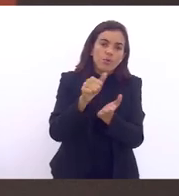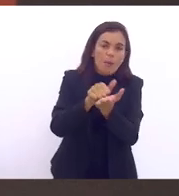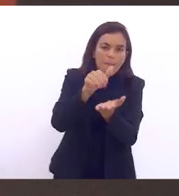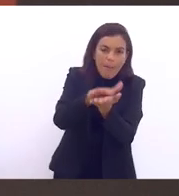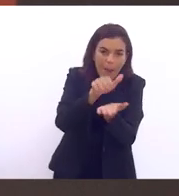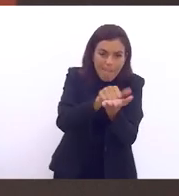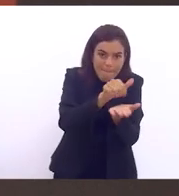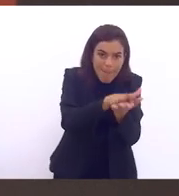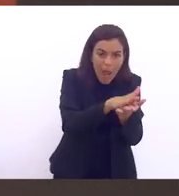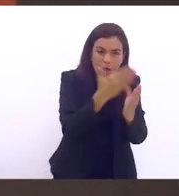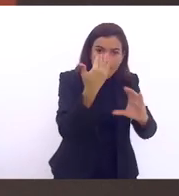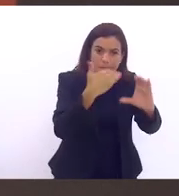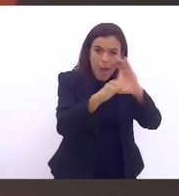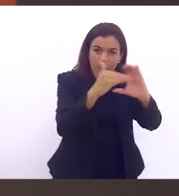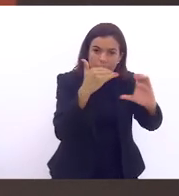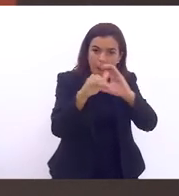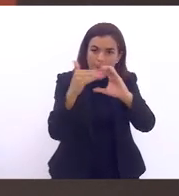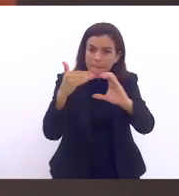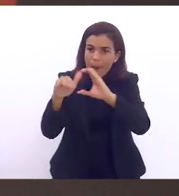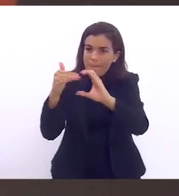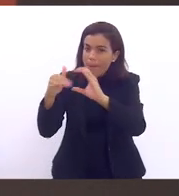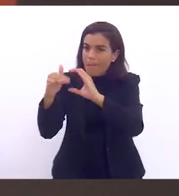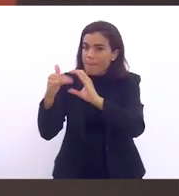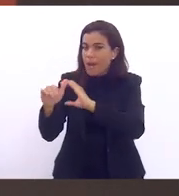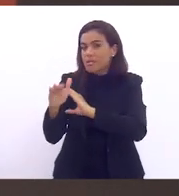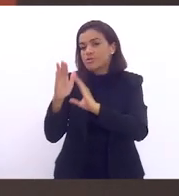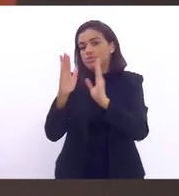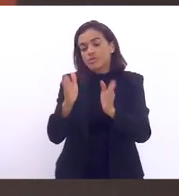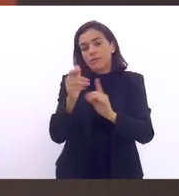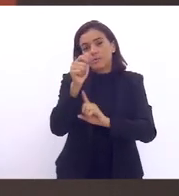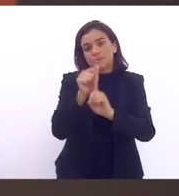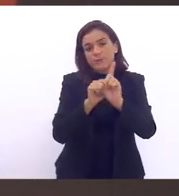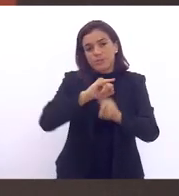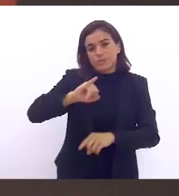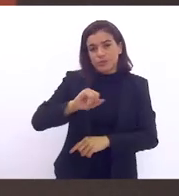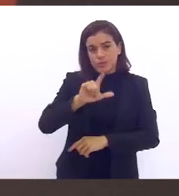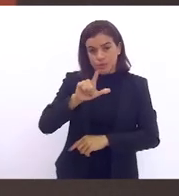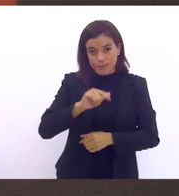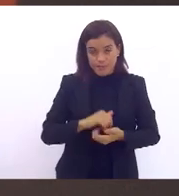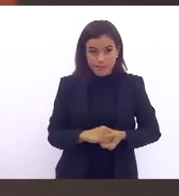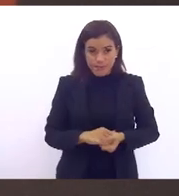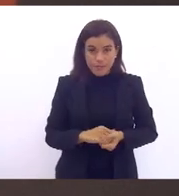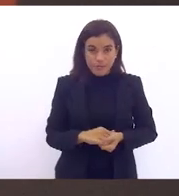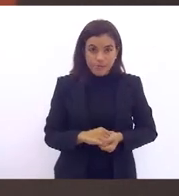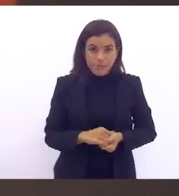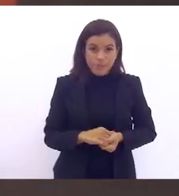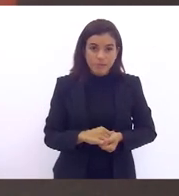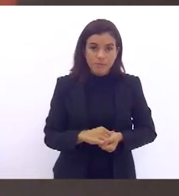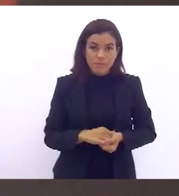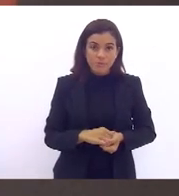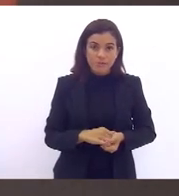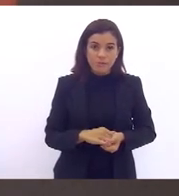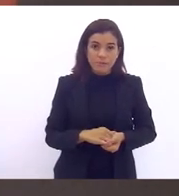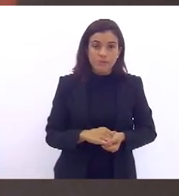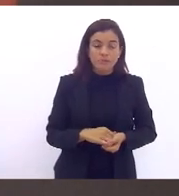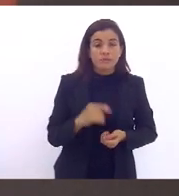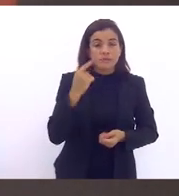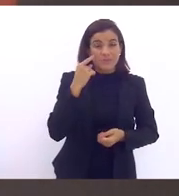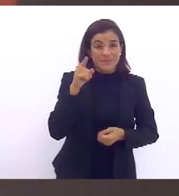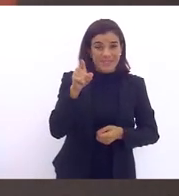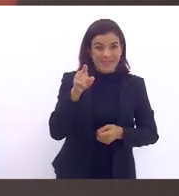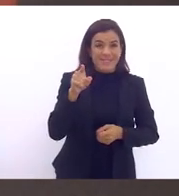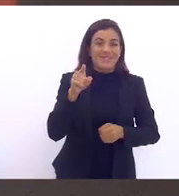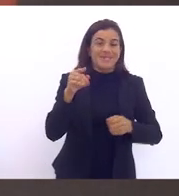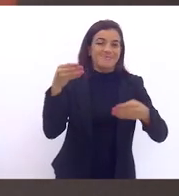as multas mandar pro órgão autuador isso já eh no mês de julho né aqui esse slide é